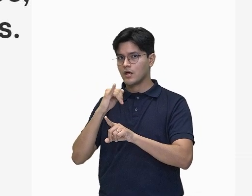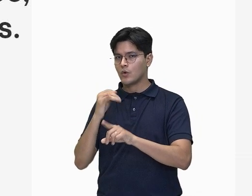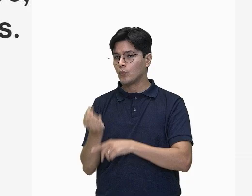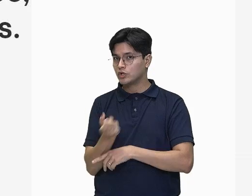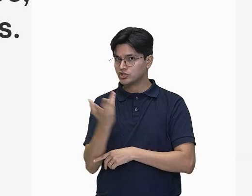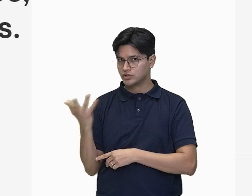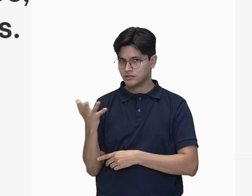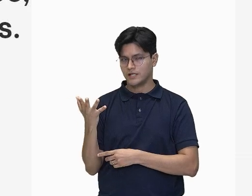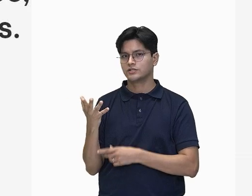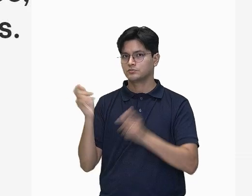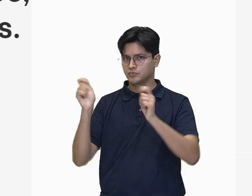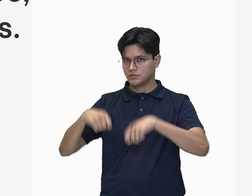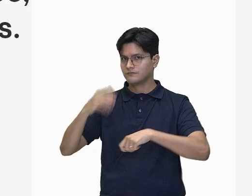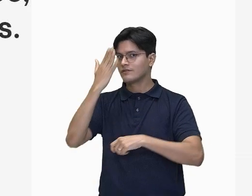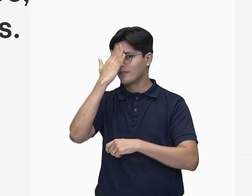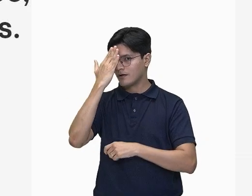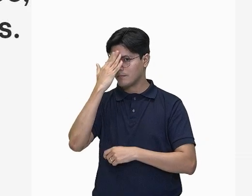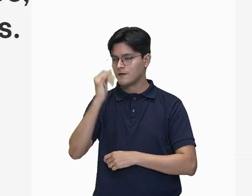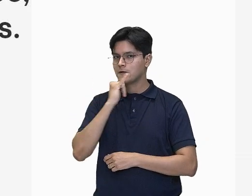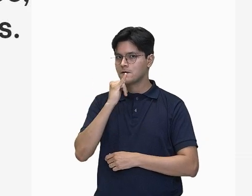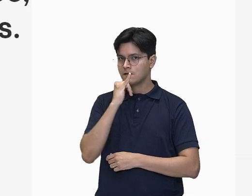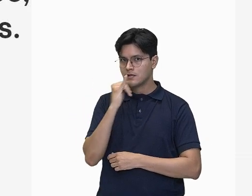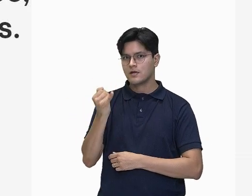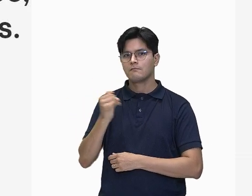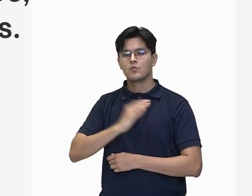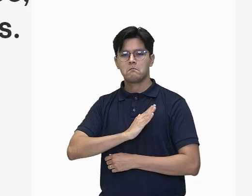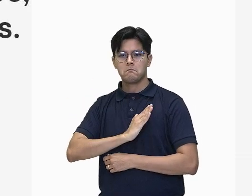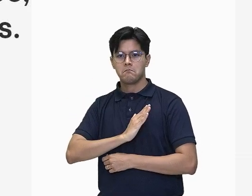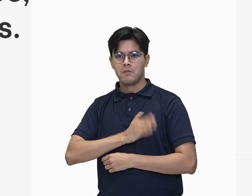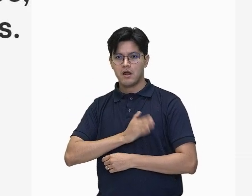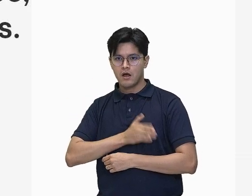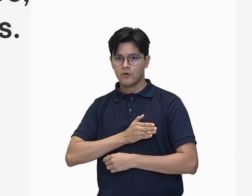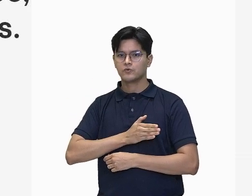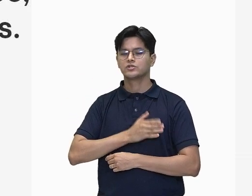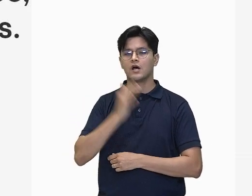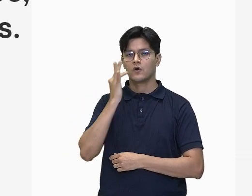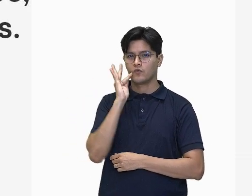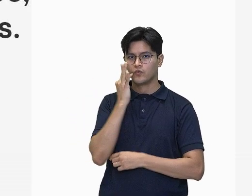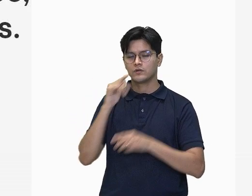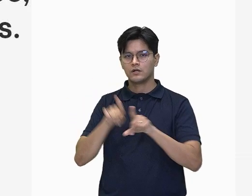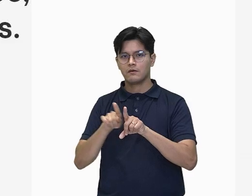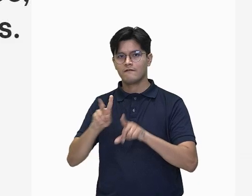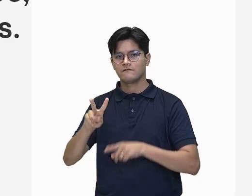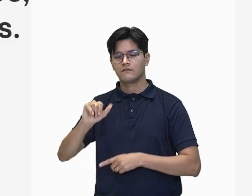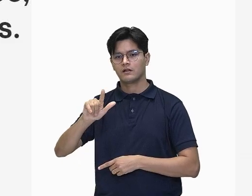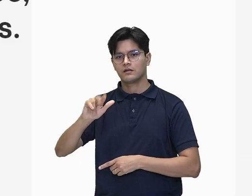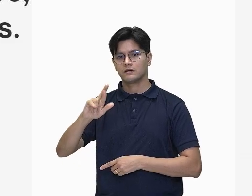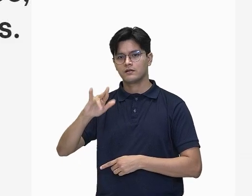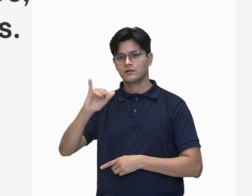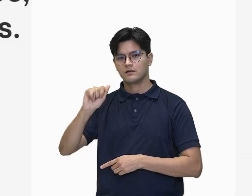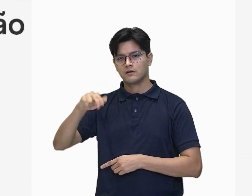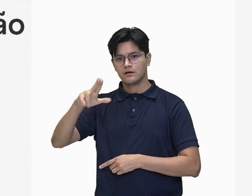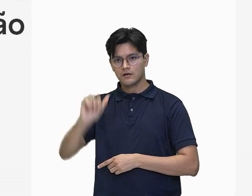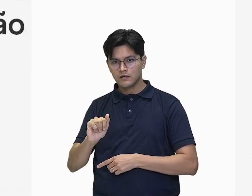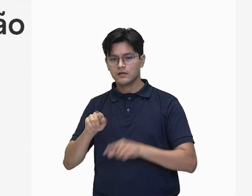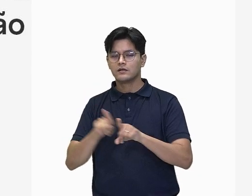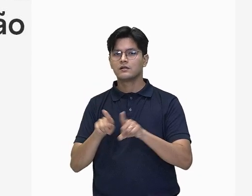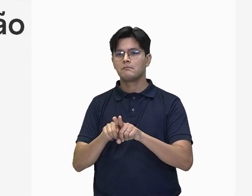maracujá. Age diretamente no corpo físico com efeitos farmacológicos que são comprovados.